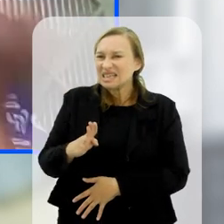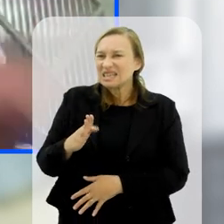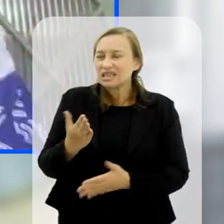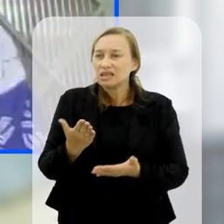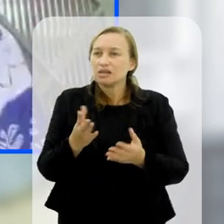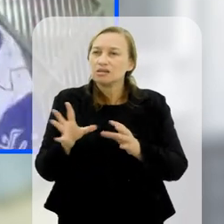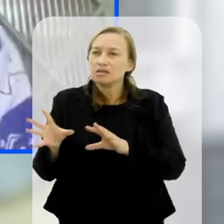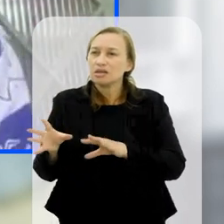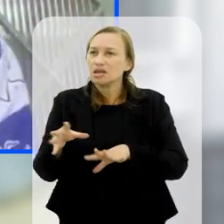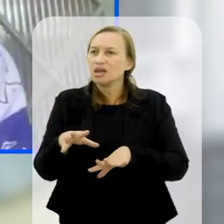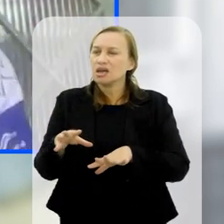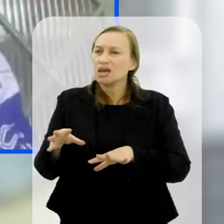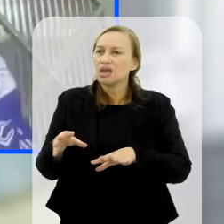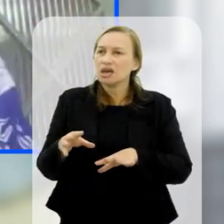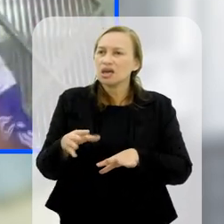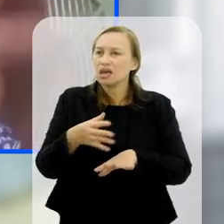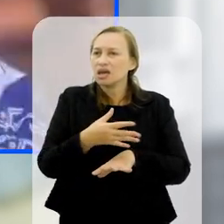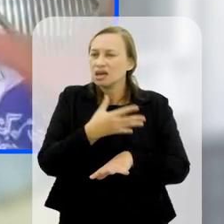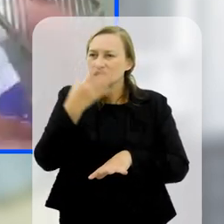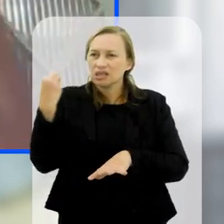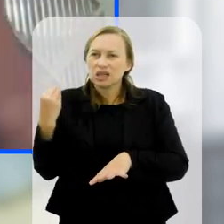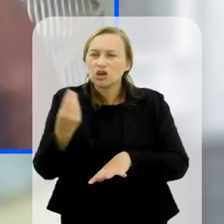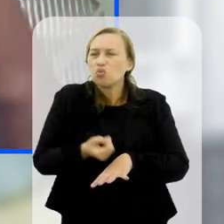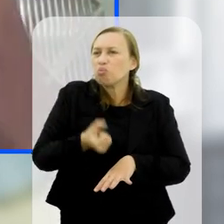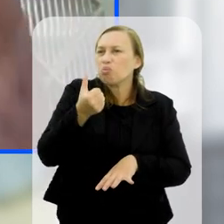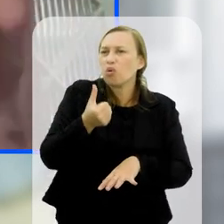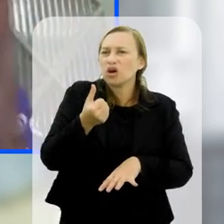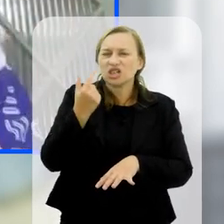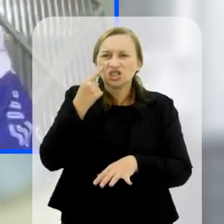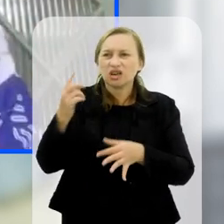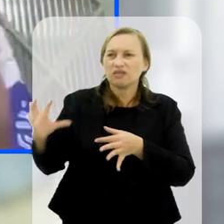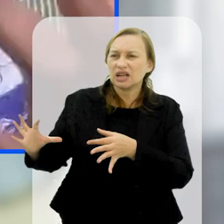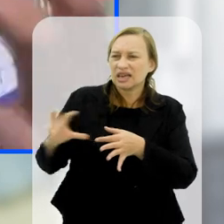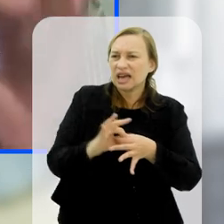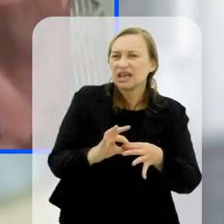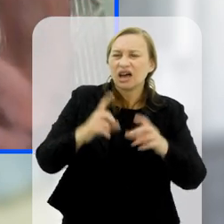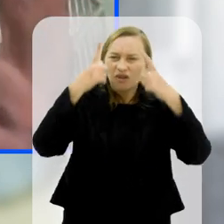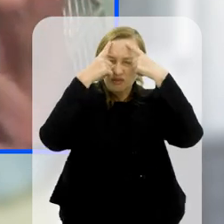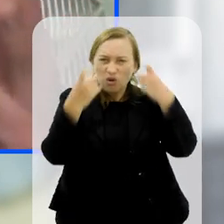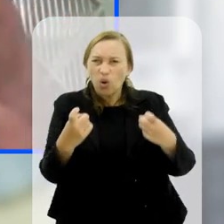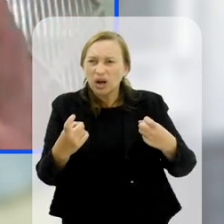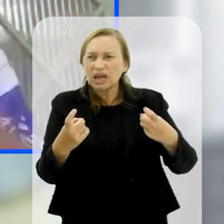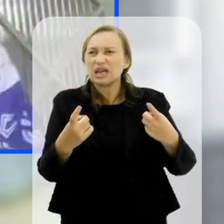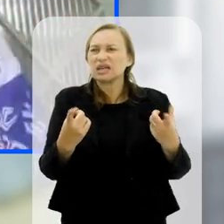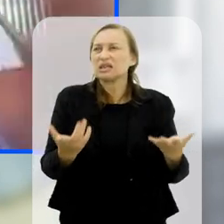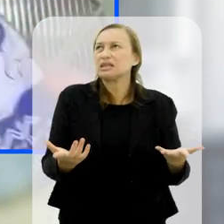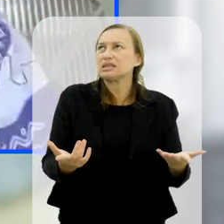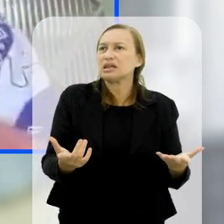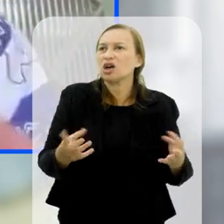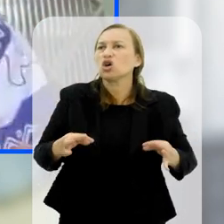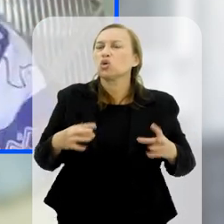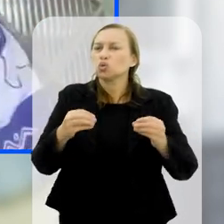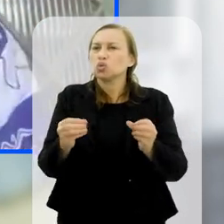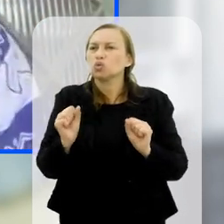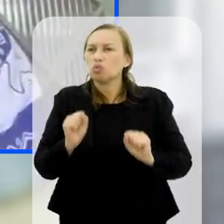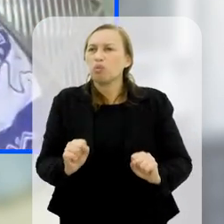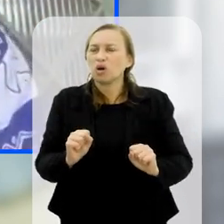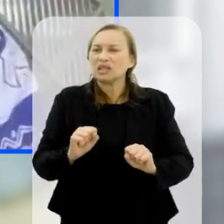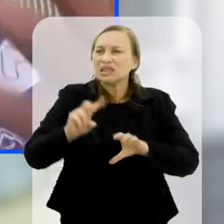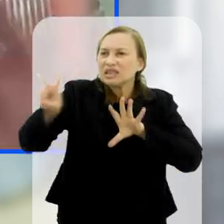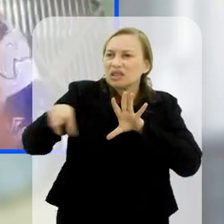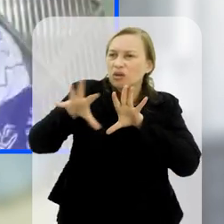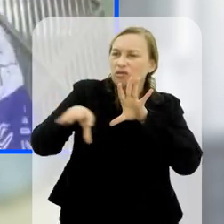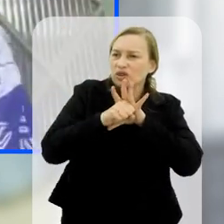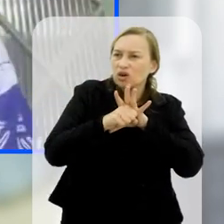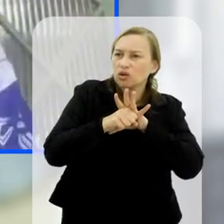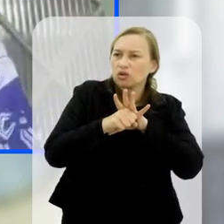desejo um pouco fetichista do que a gente vê, que está muito ligado à violência, que está muito ligado, acho que tudo pode dentro do audiovisual